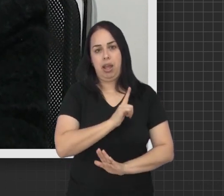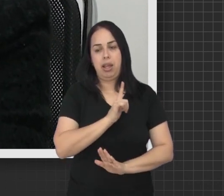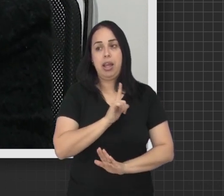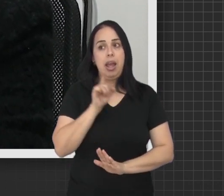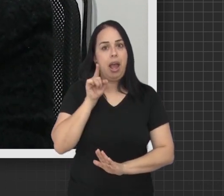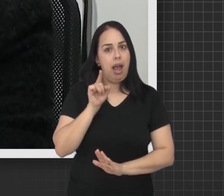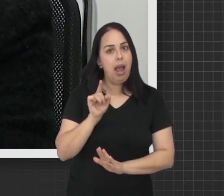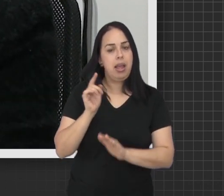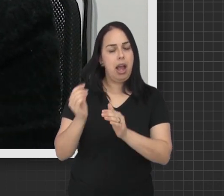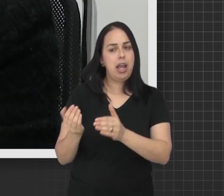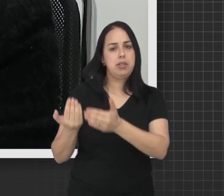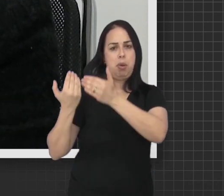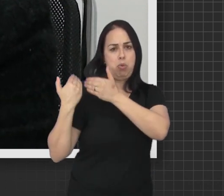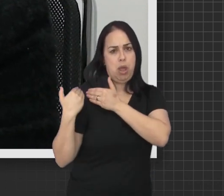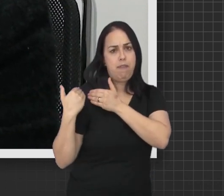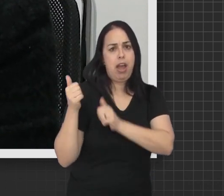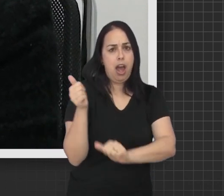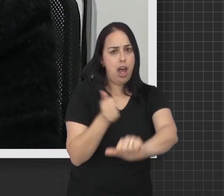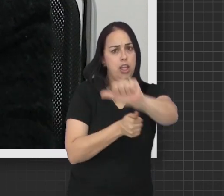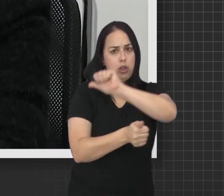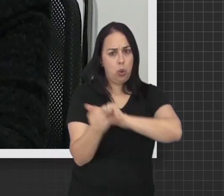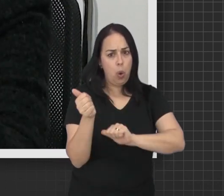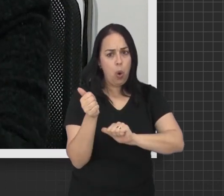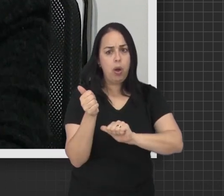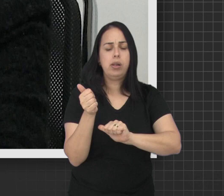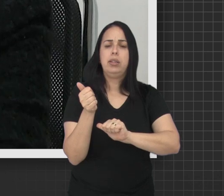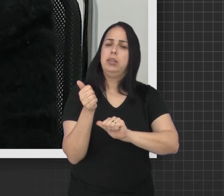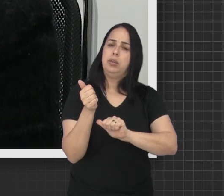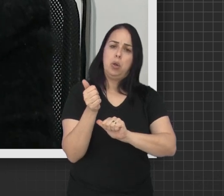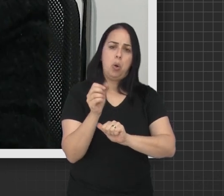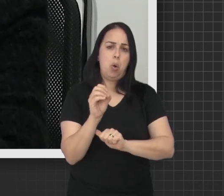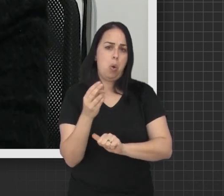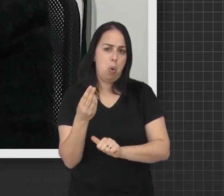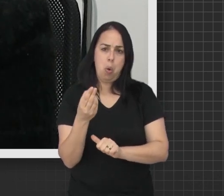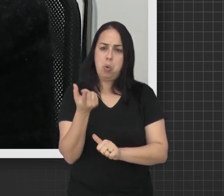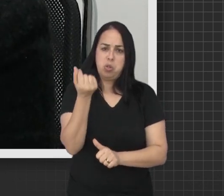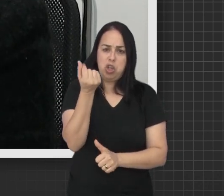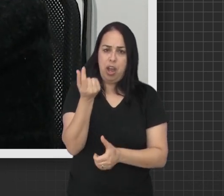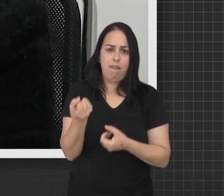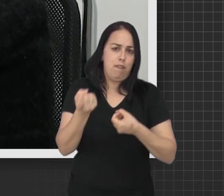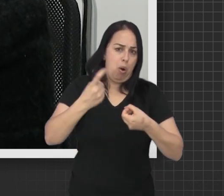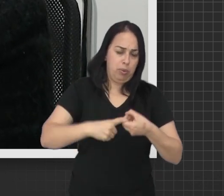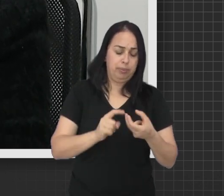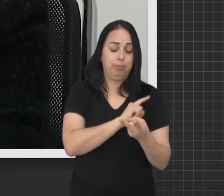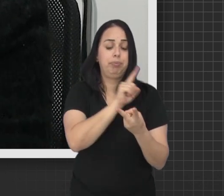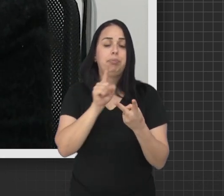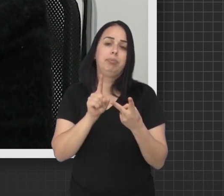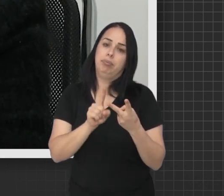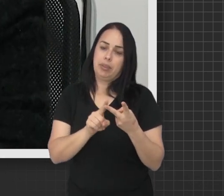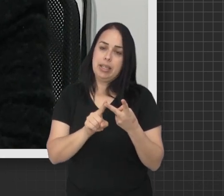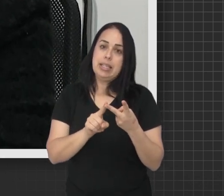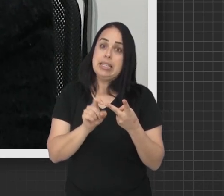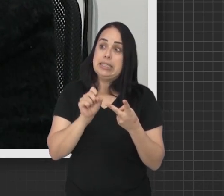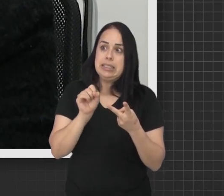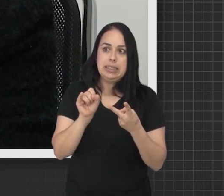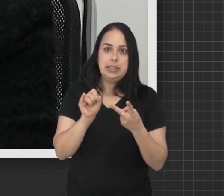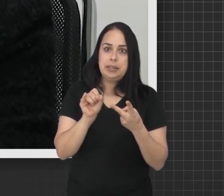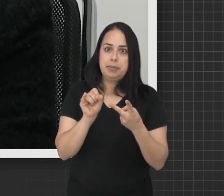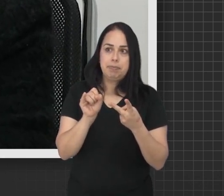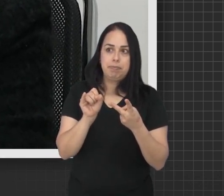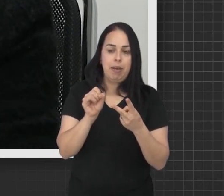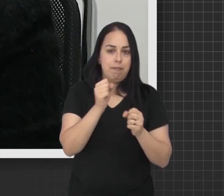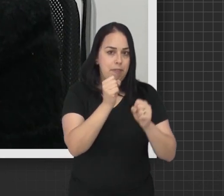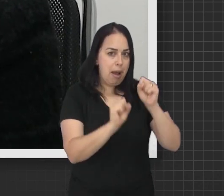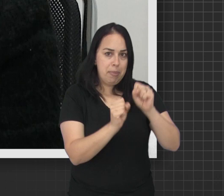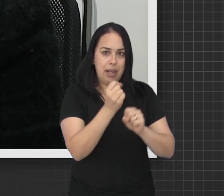e a importadora fica responsável por fazer ali a troca ou o reparo desse produto. Agora, Se não